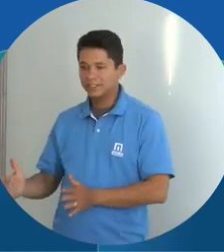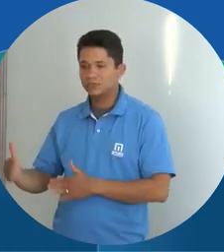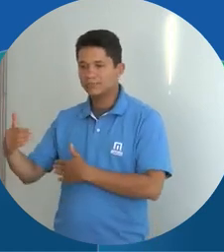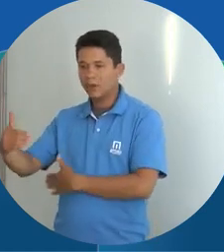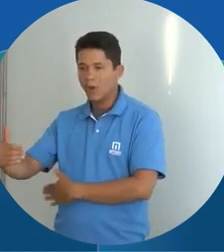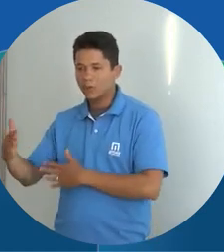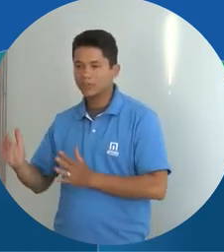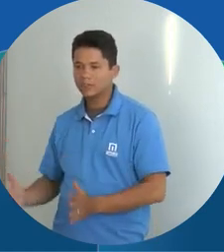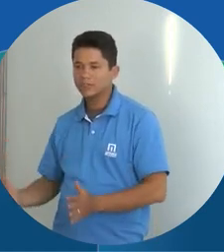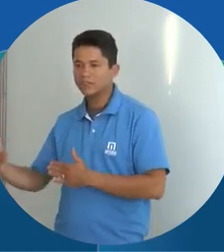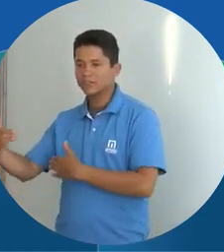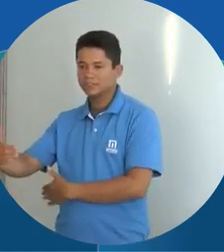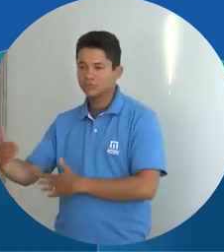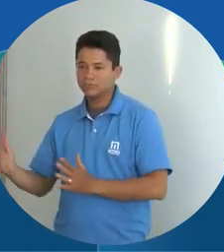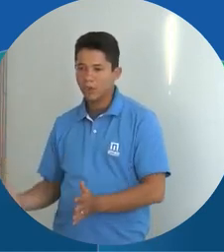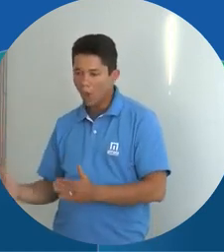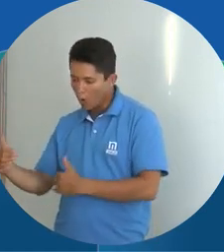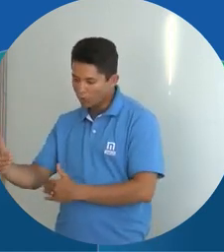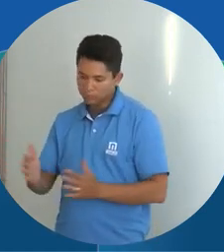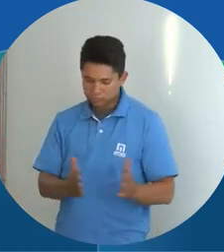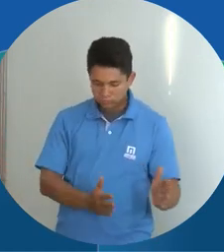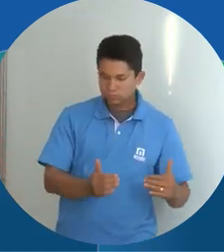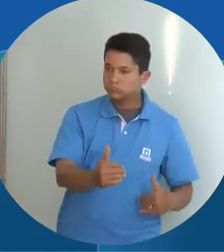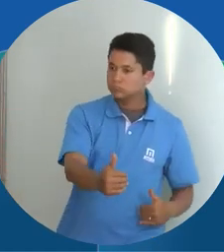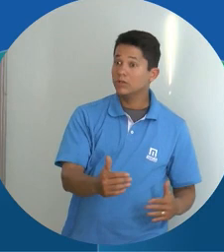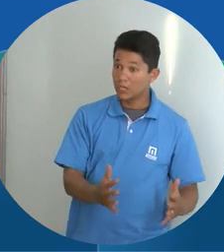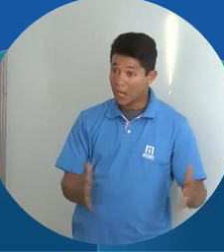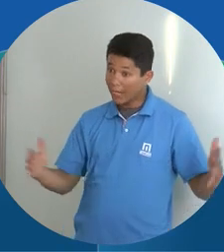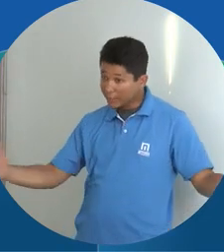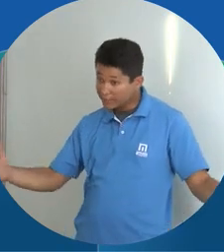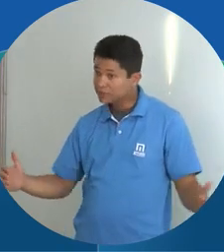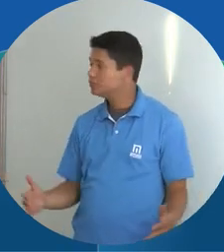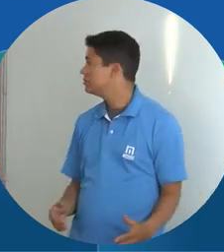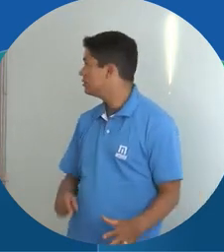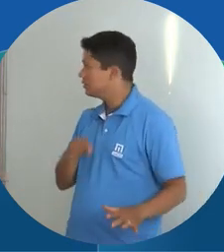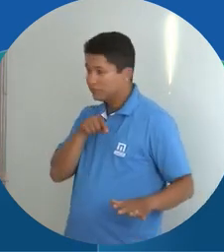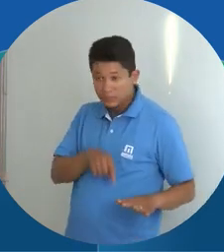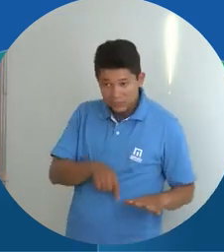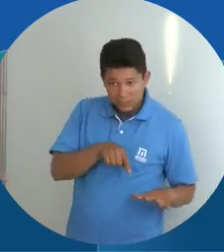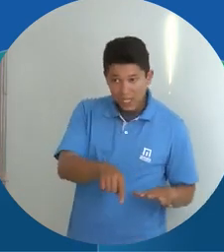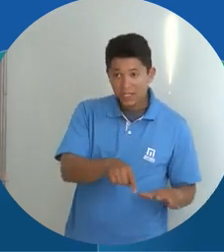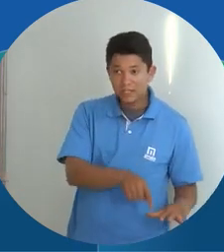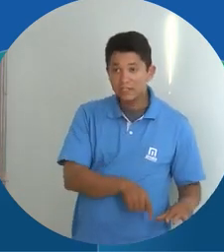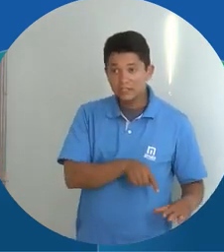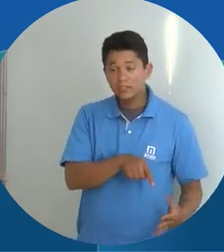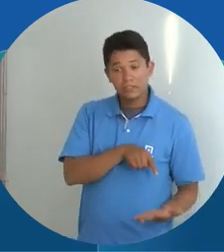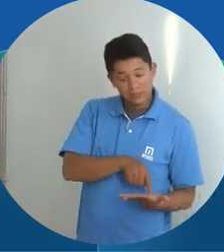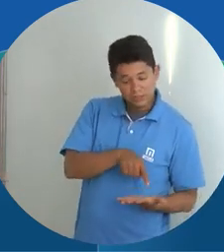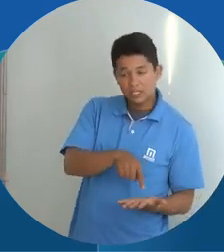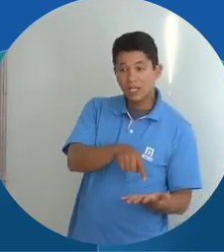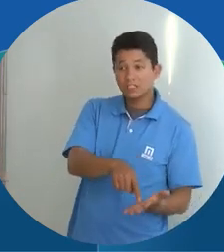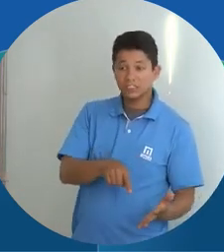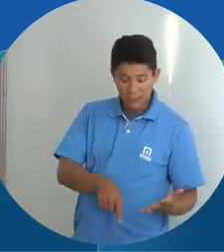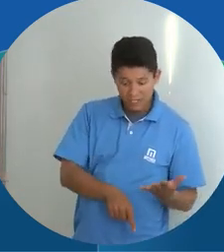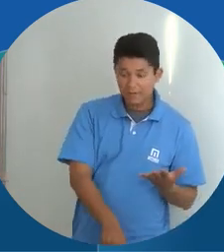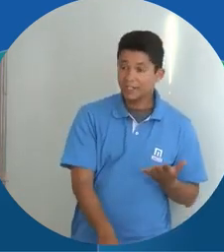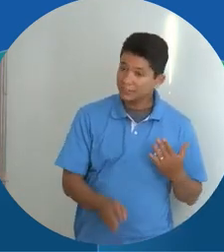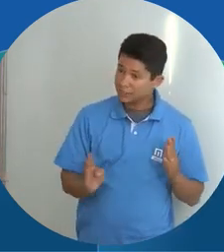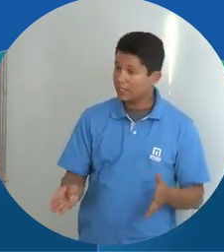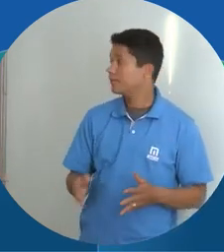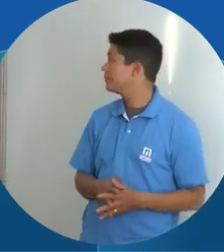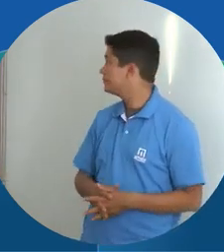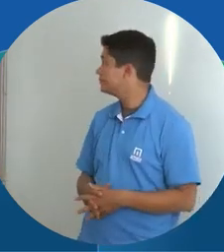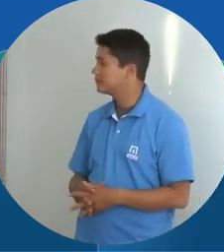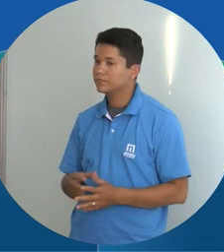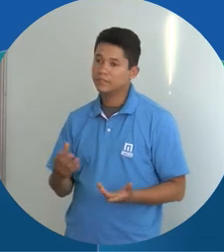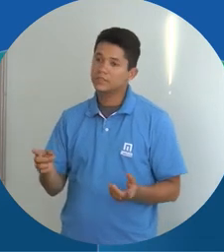da edificação, então, eram blocos grandes, com estacas, se eu não me engano, escavadas ali, ou tubos